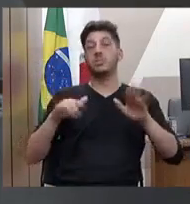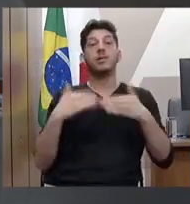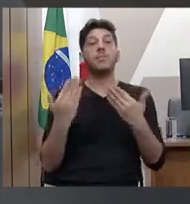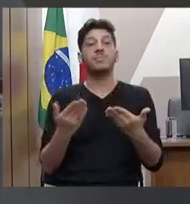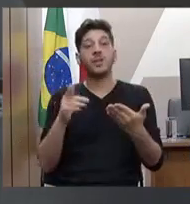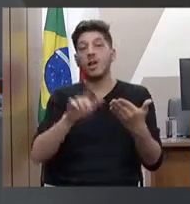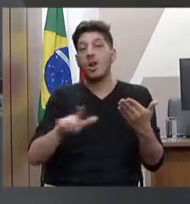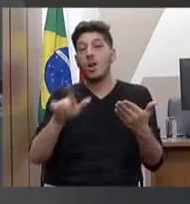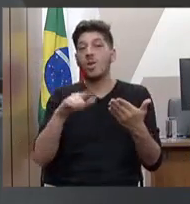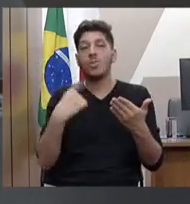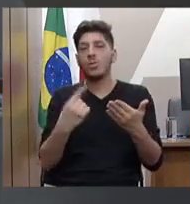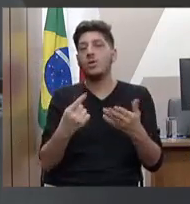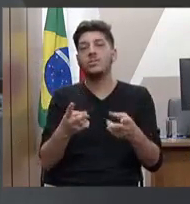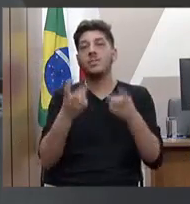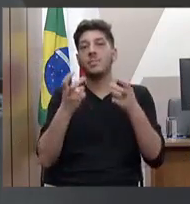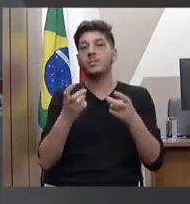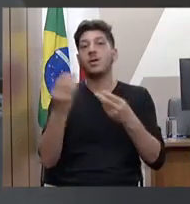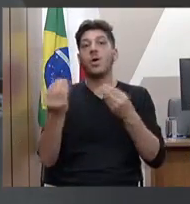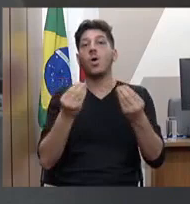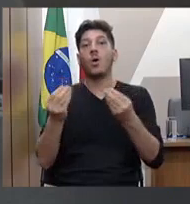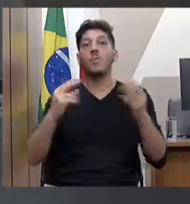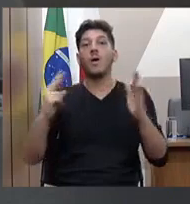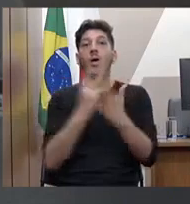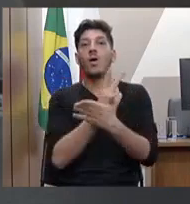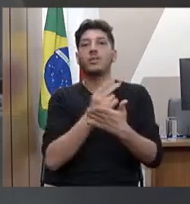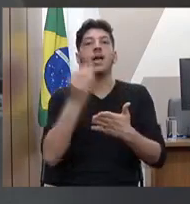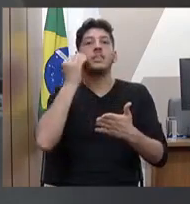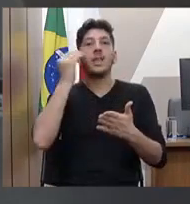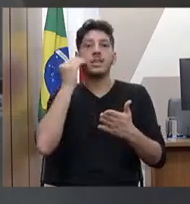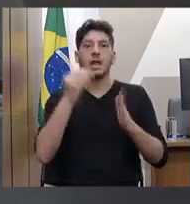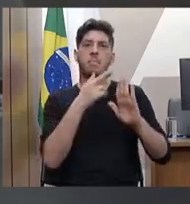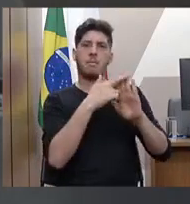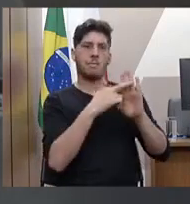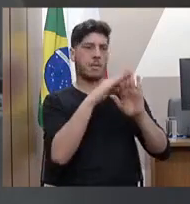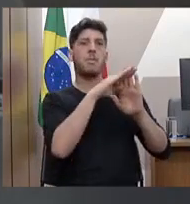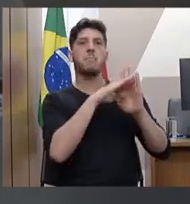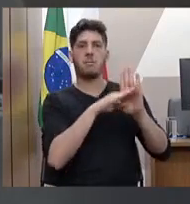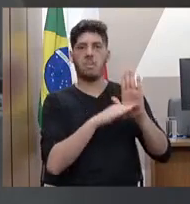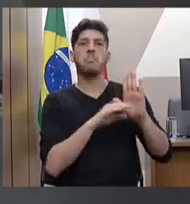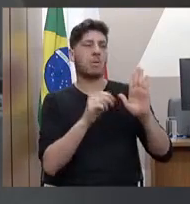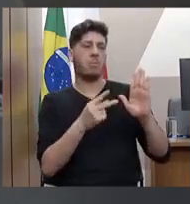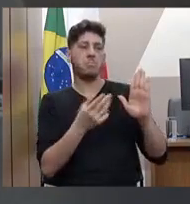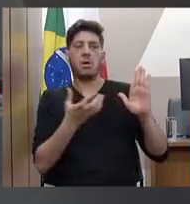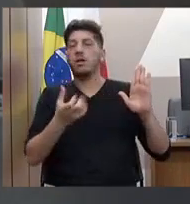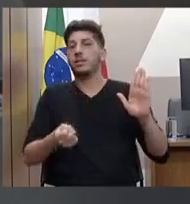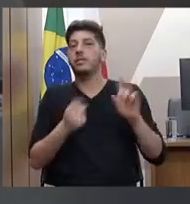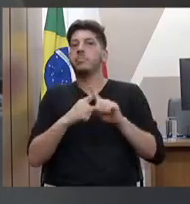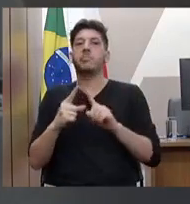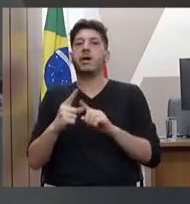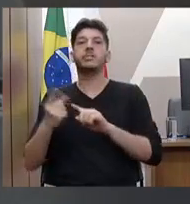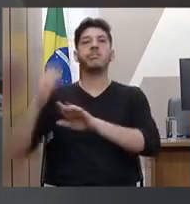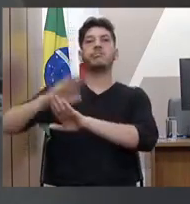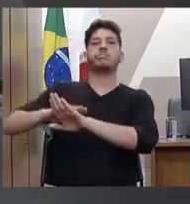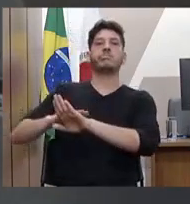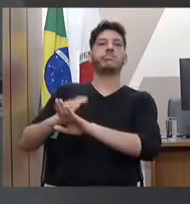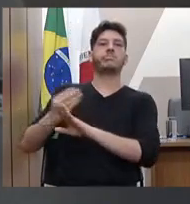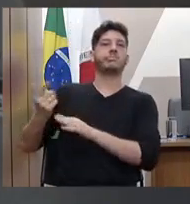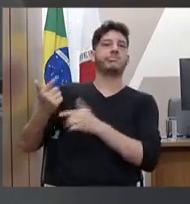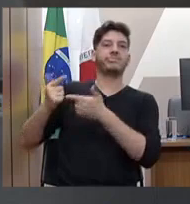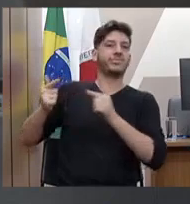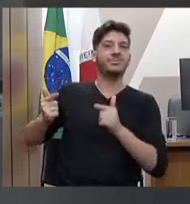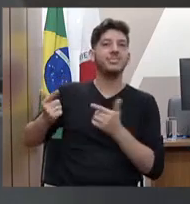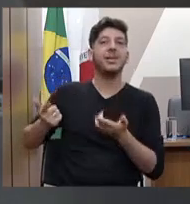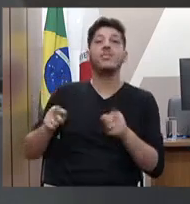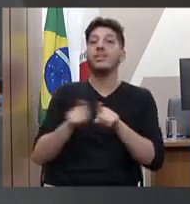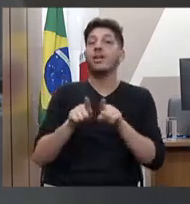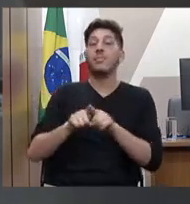claro apenas a formalização da implementação dessas medidas de segurança Há também um déficit um